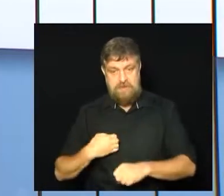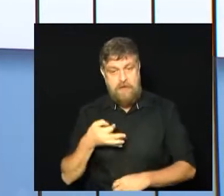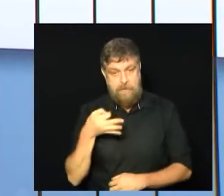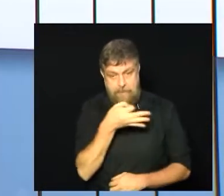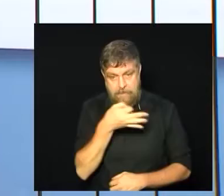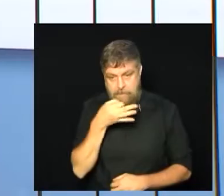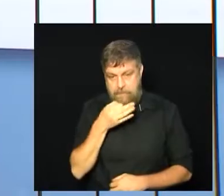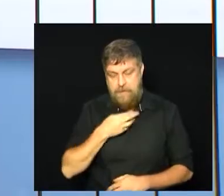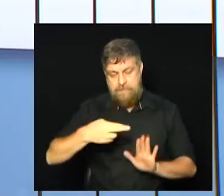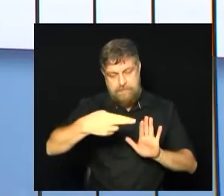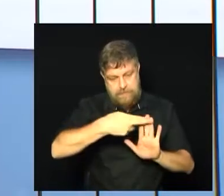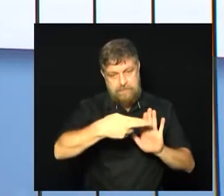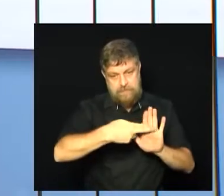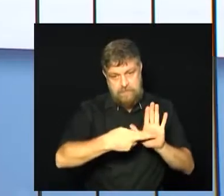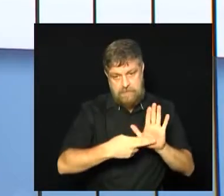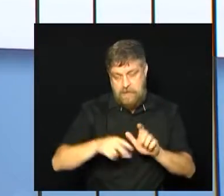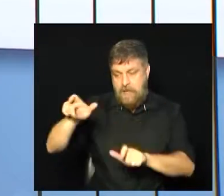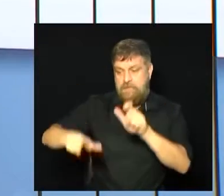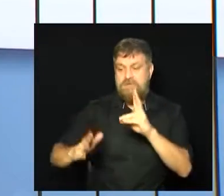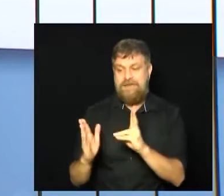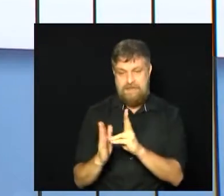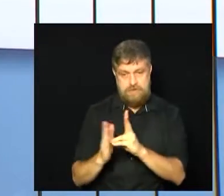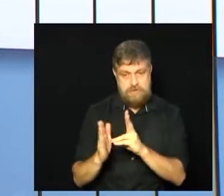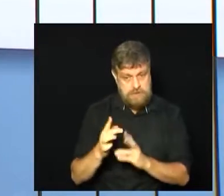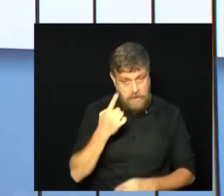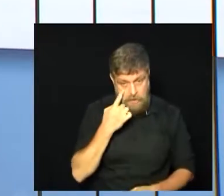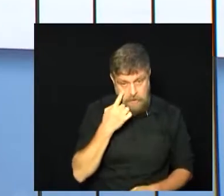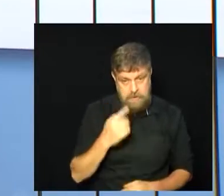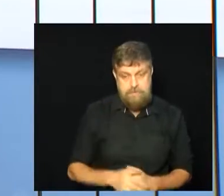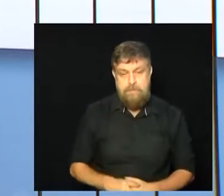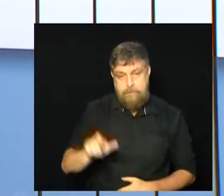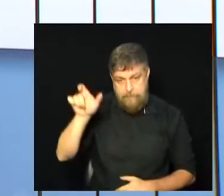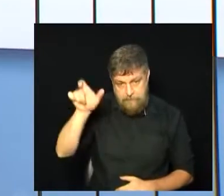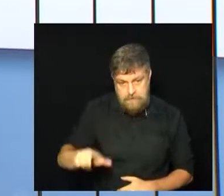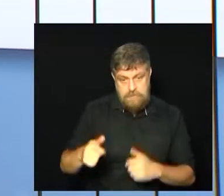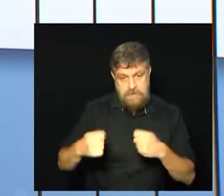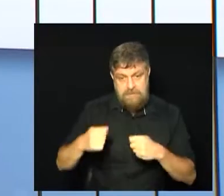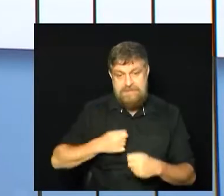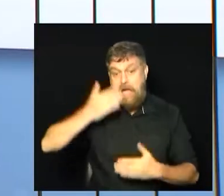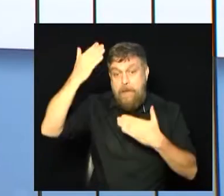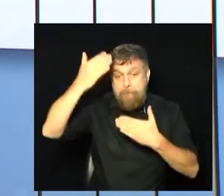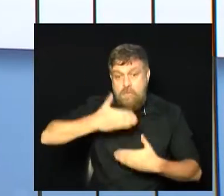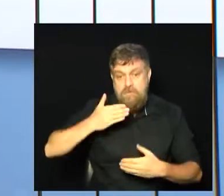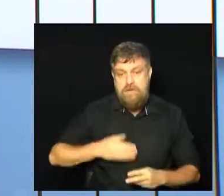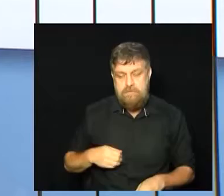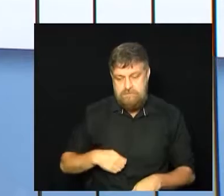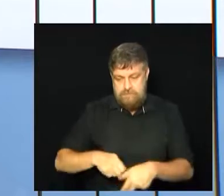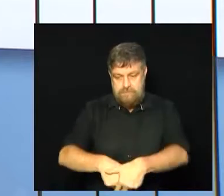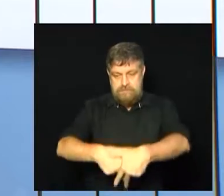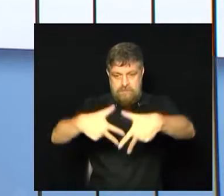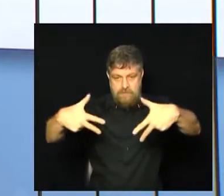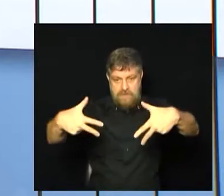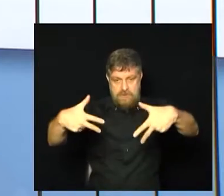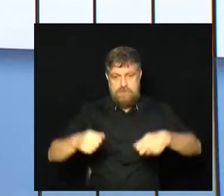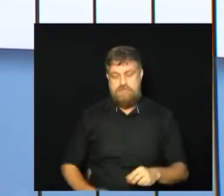são os critérios para você que é indígena. Olha, os candidatos deverão comprovar que pertencem a uma das